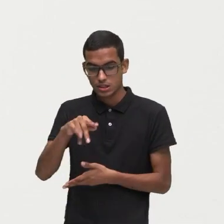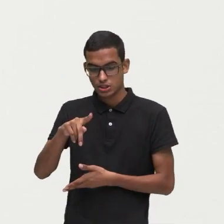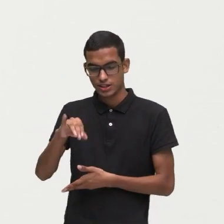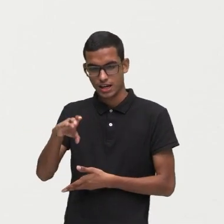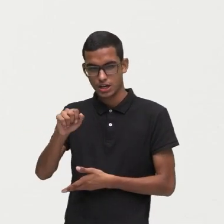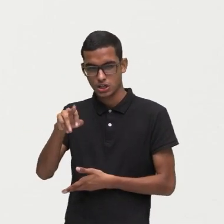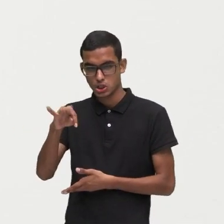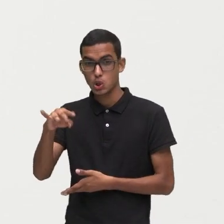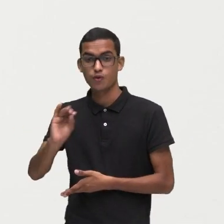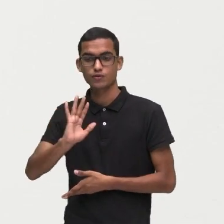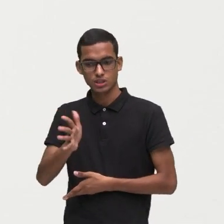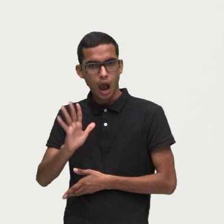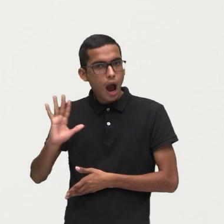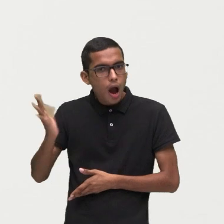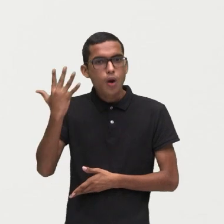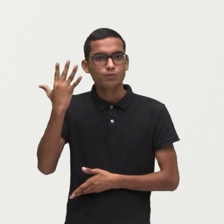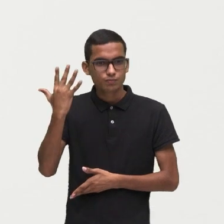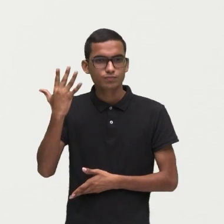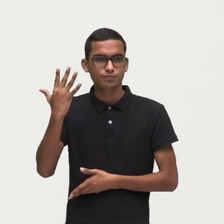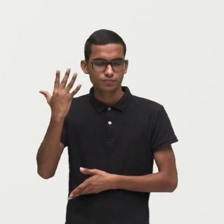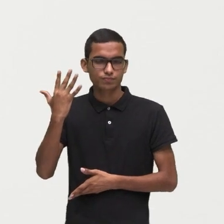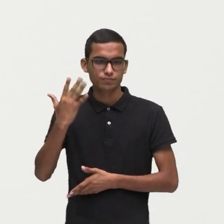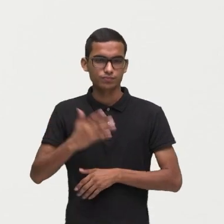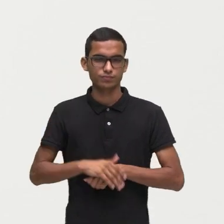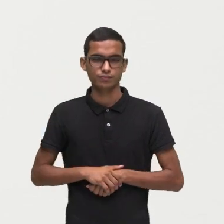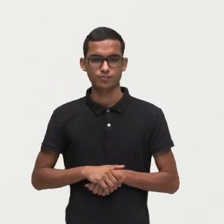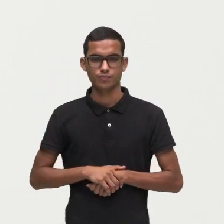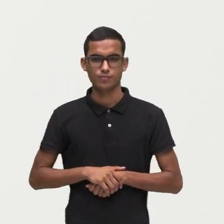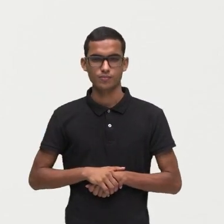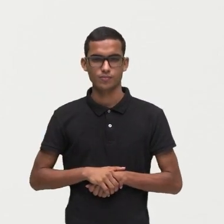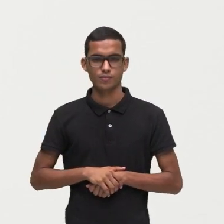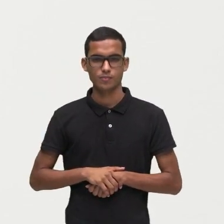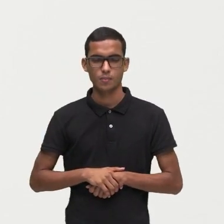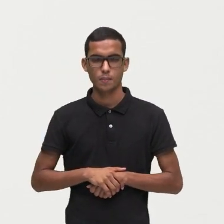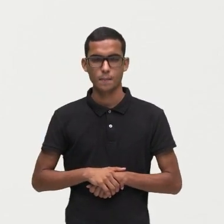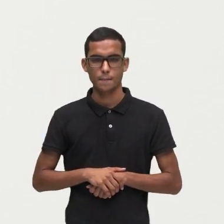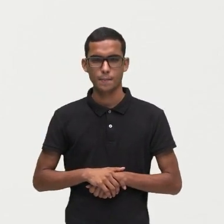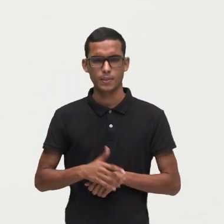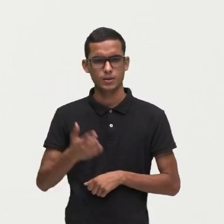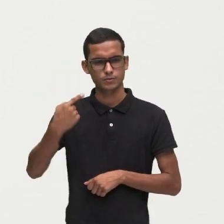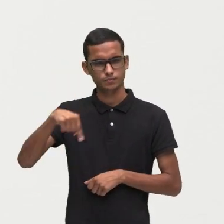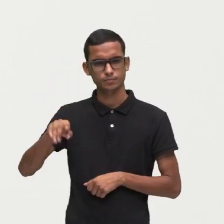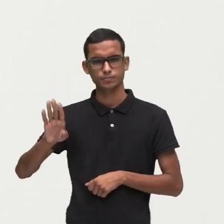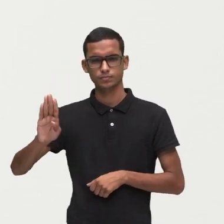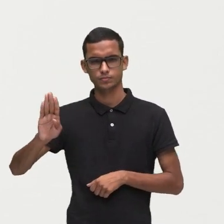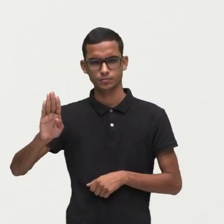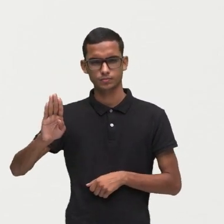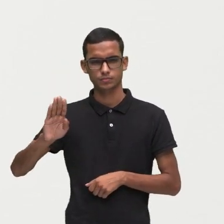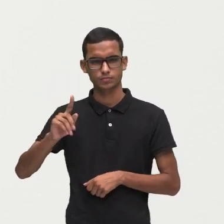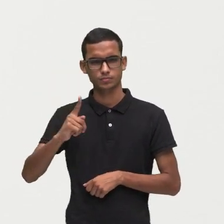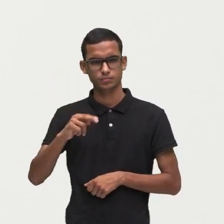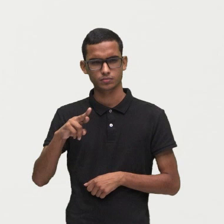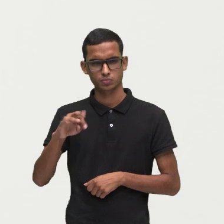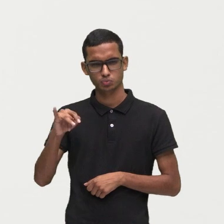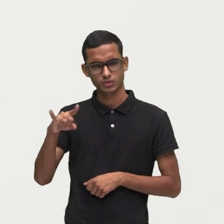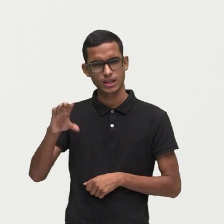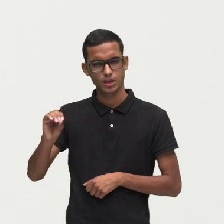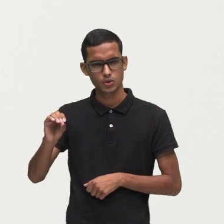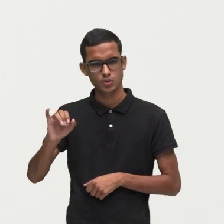né? Partiram, eles já foram. Seria a letra B, pretérito